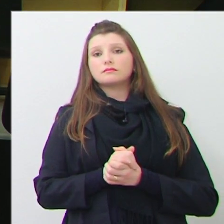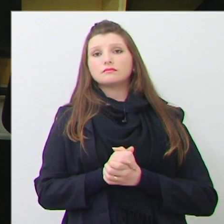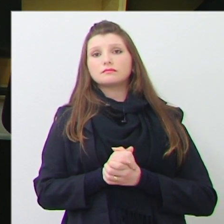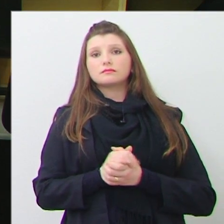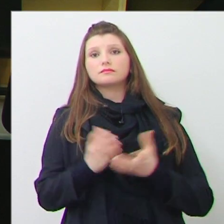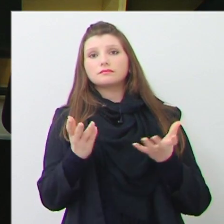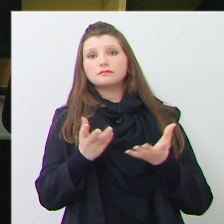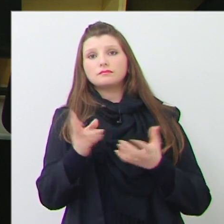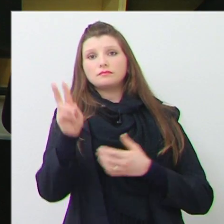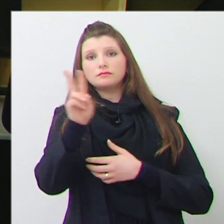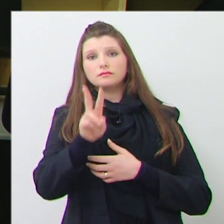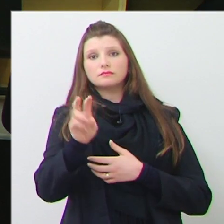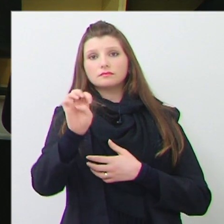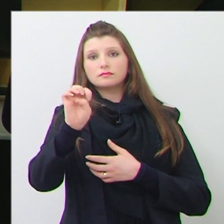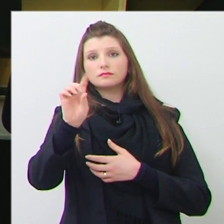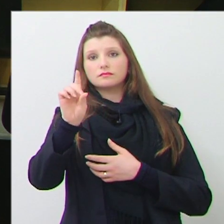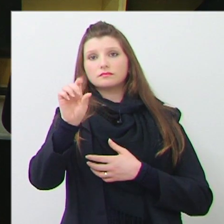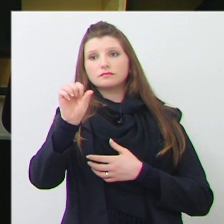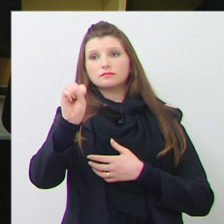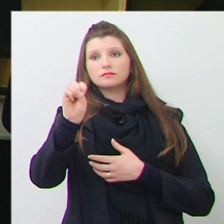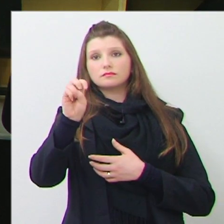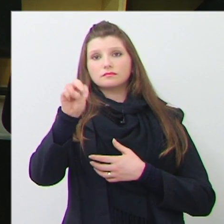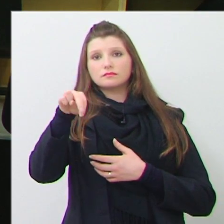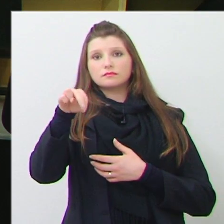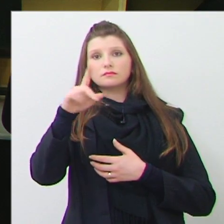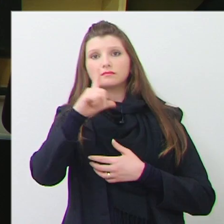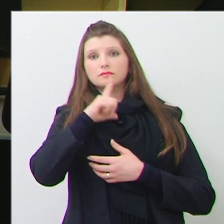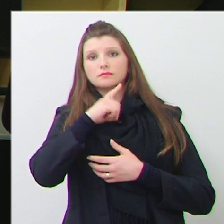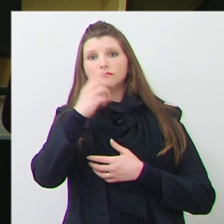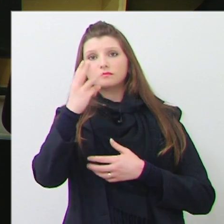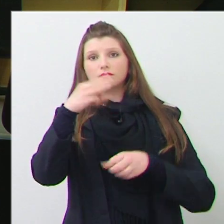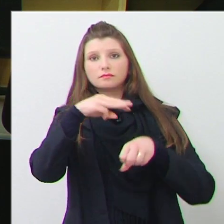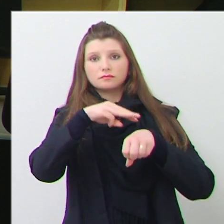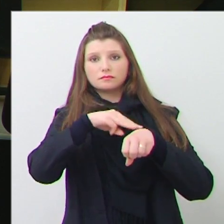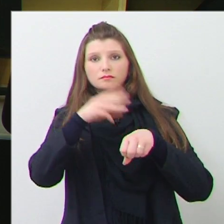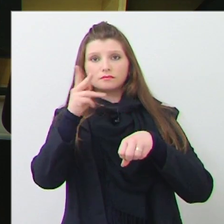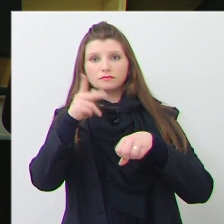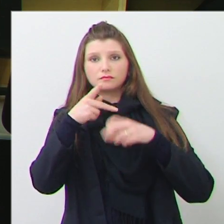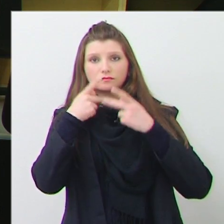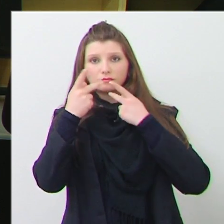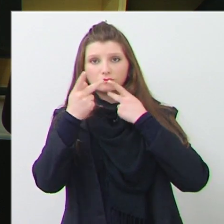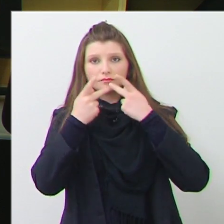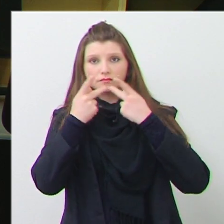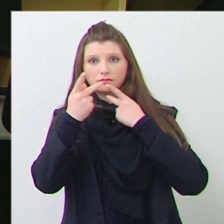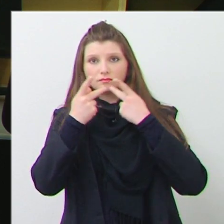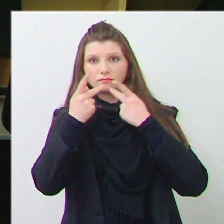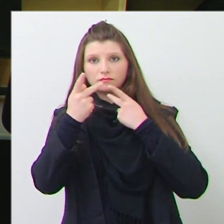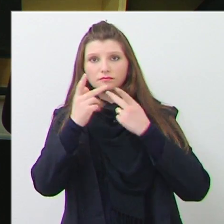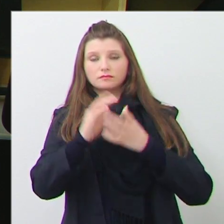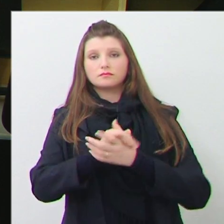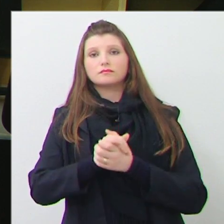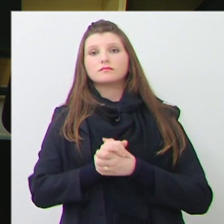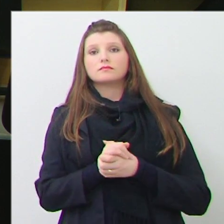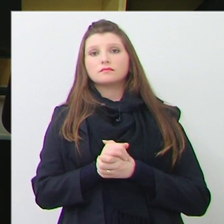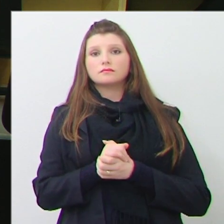Com a palavra o vereador Edson Aurélio. Vossa Excelência dispõe de 3 minutos e 30.